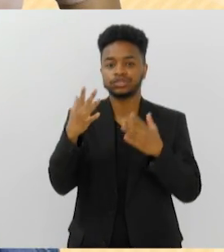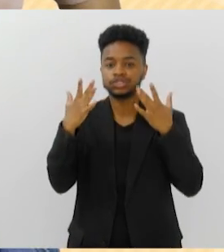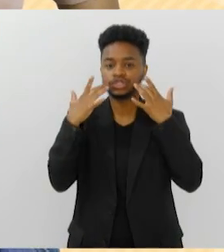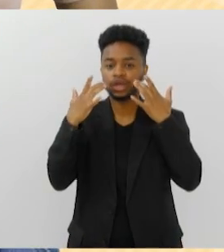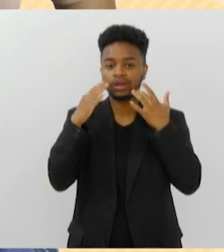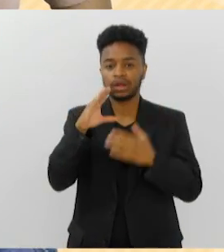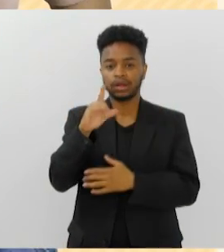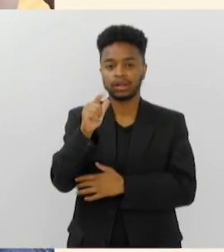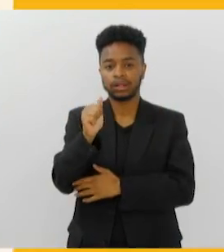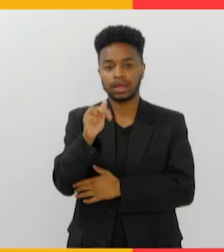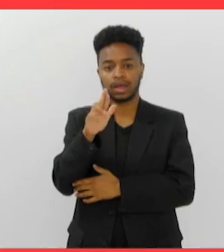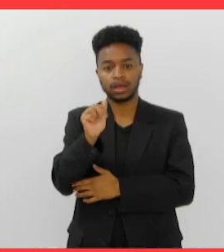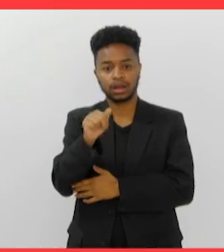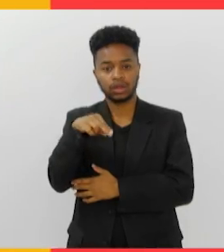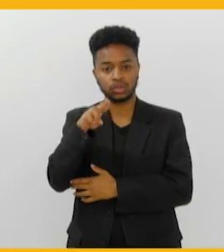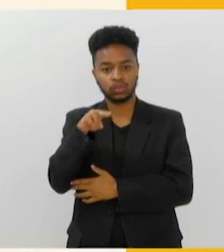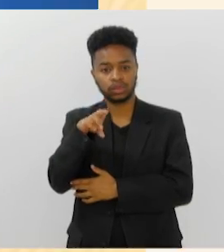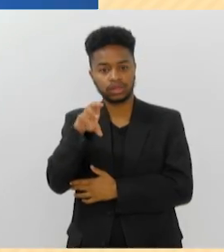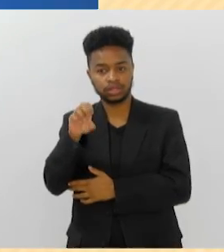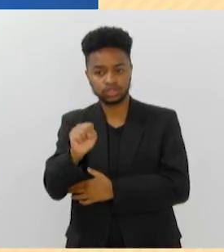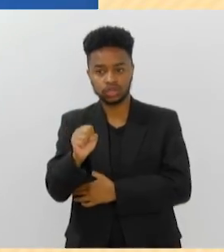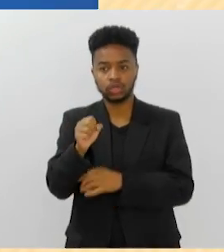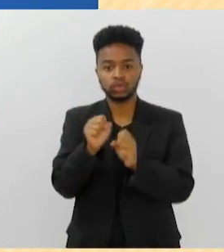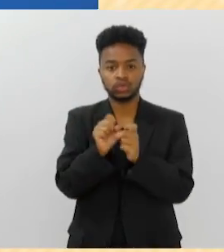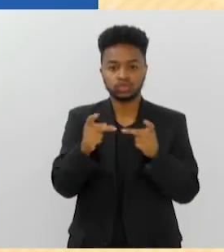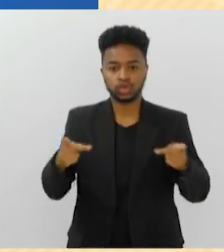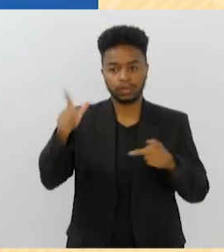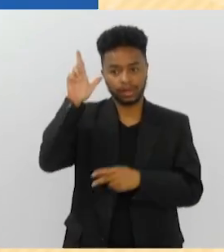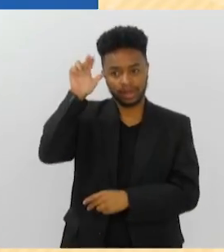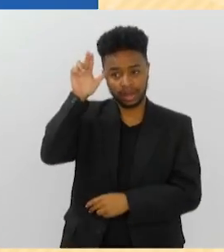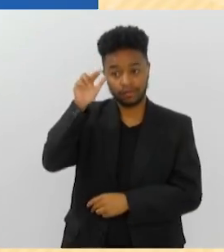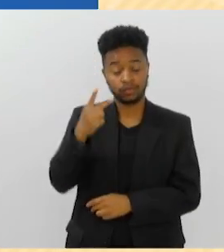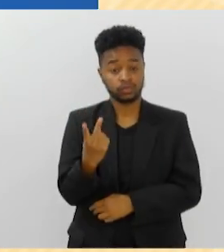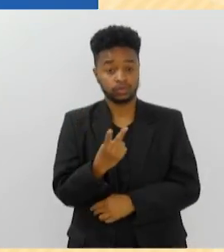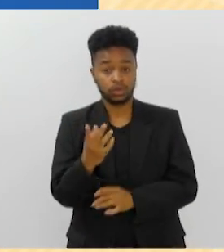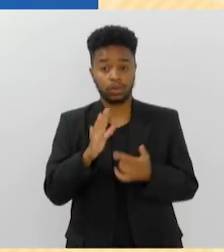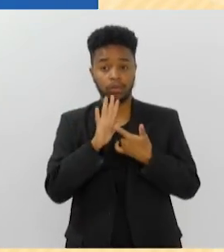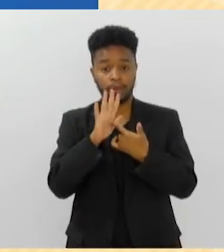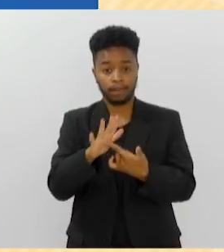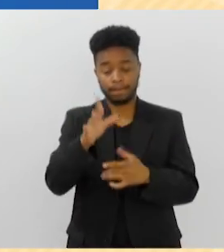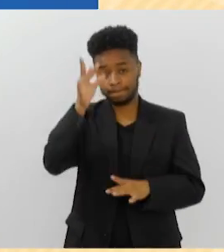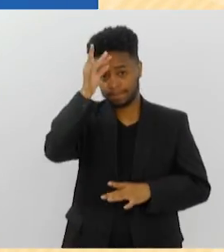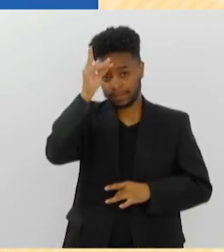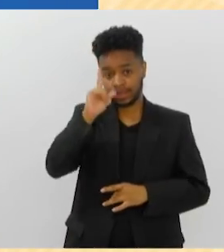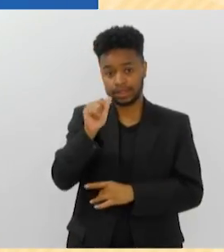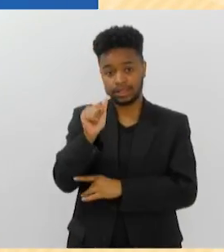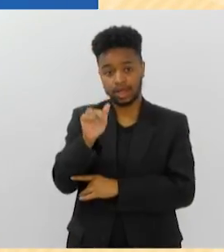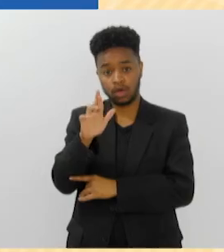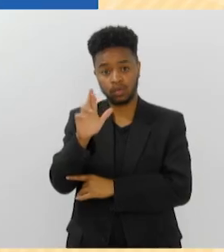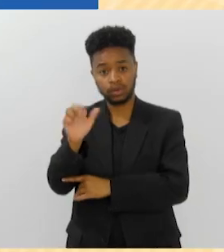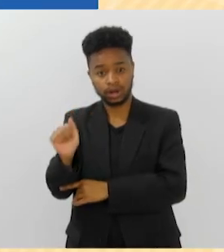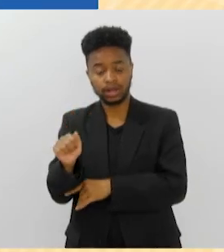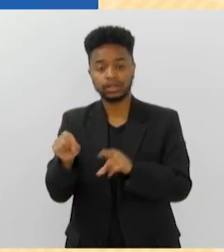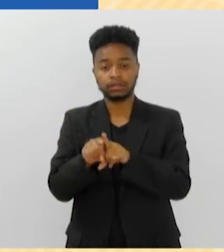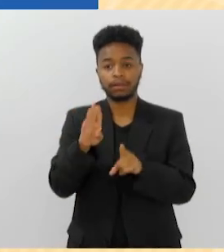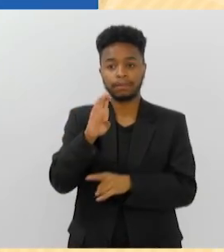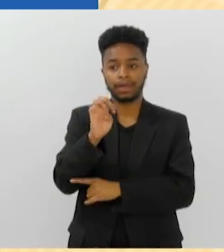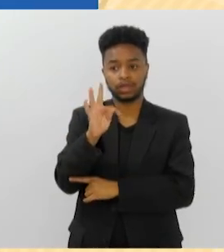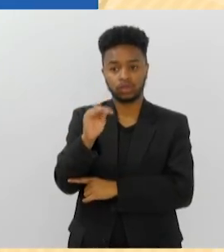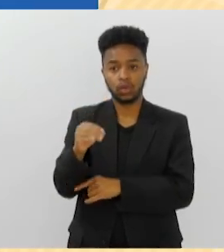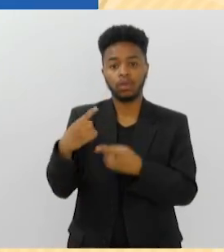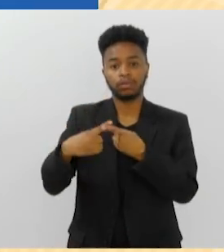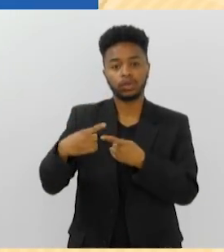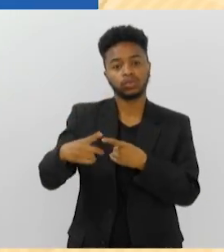Clara Nunes, no Shopping da Gávea. Em cena, os atores dão vida aos personagens Laura e Beto, que depois de anos